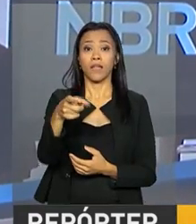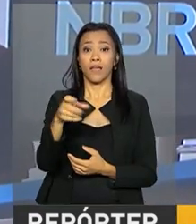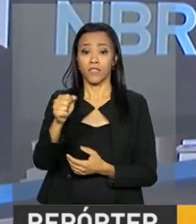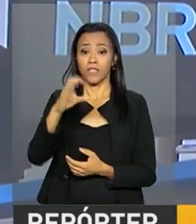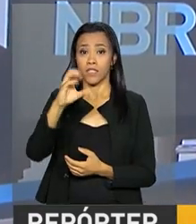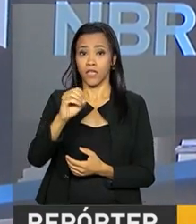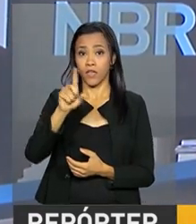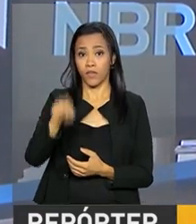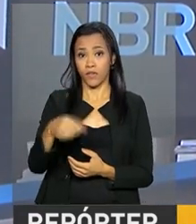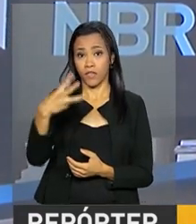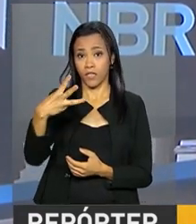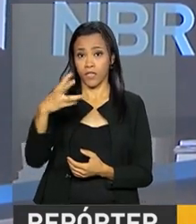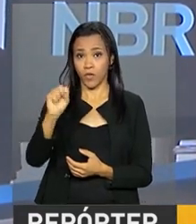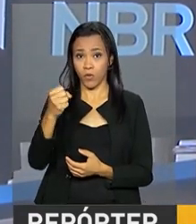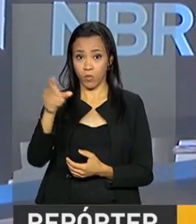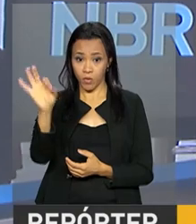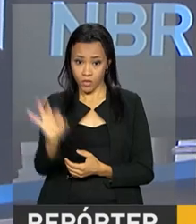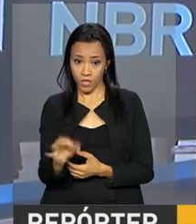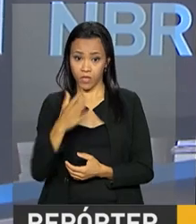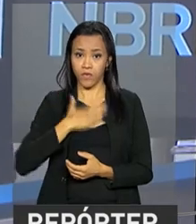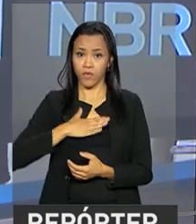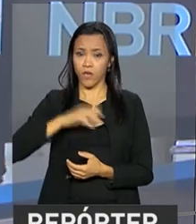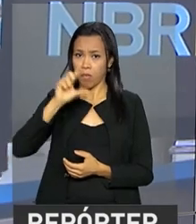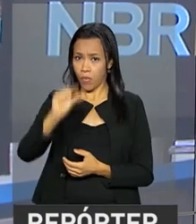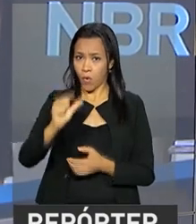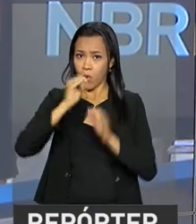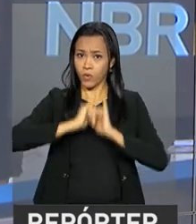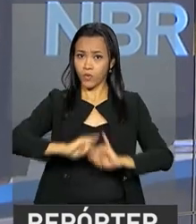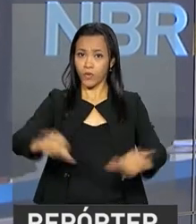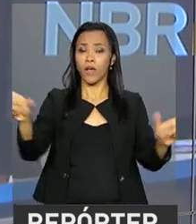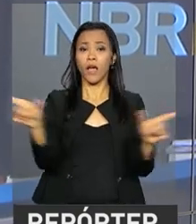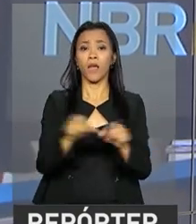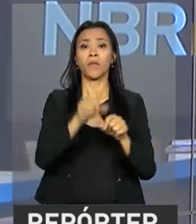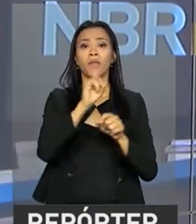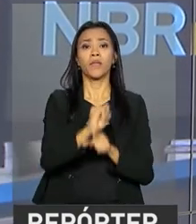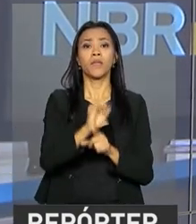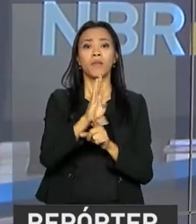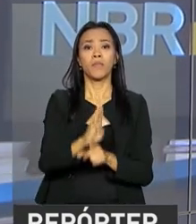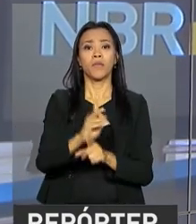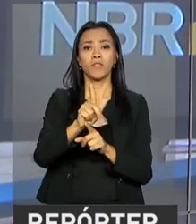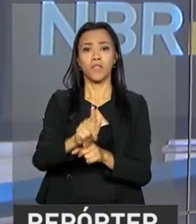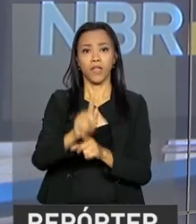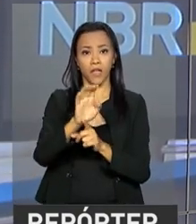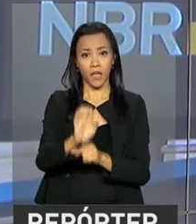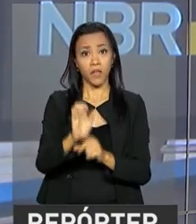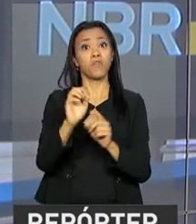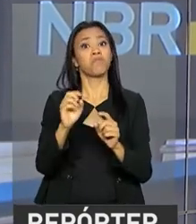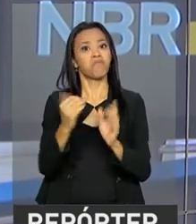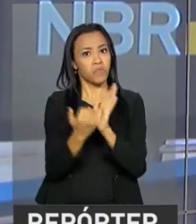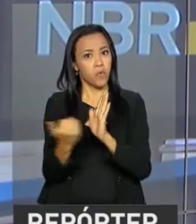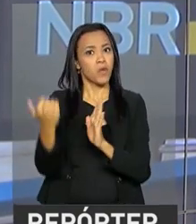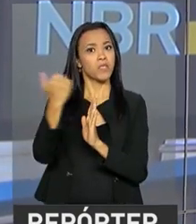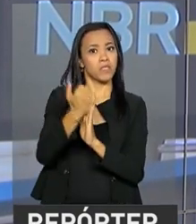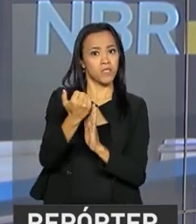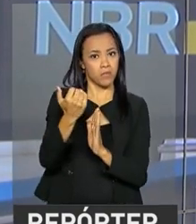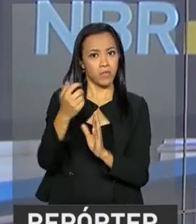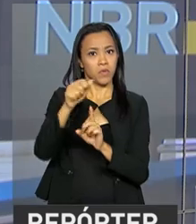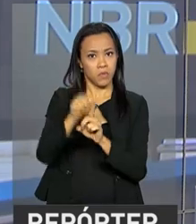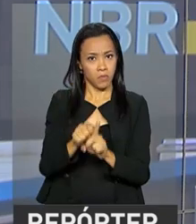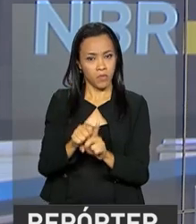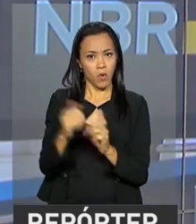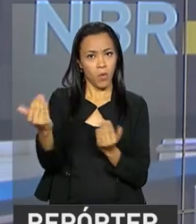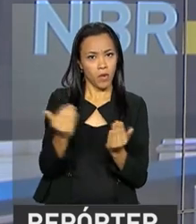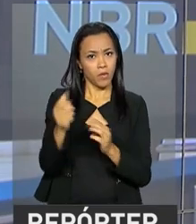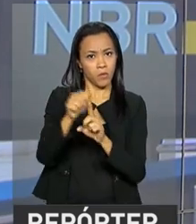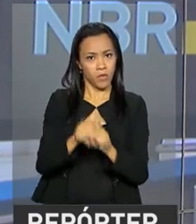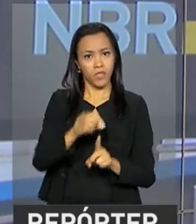0,38% foi divulgada agora a pouco pelo IBGE o índice ficou acima do registrado em em dezembro mais